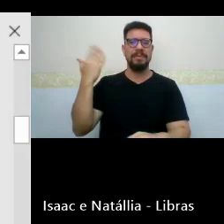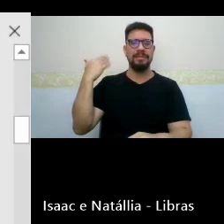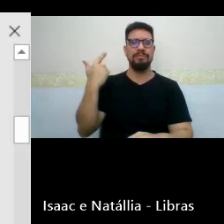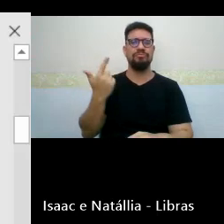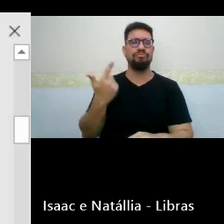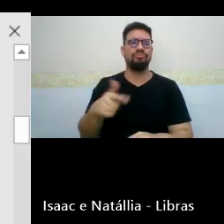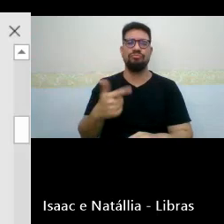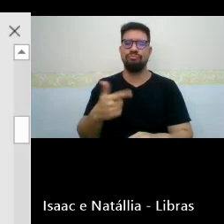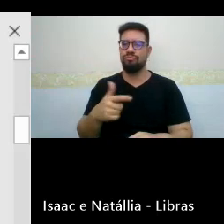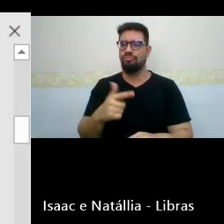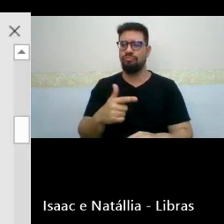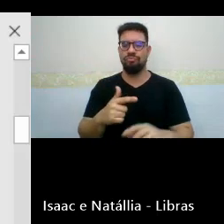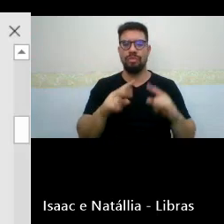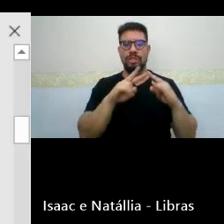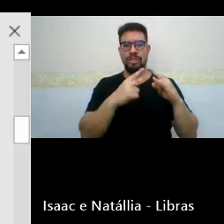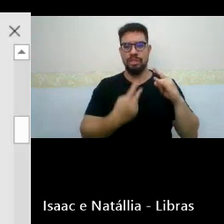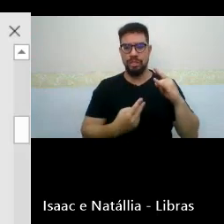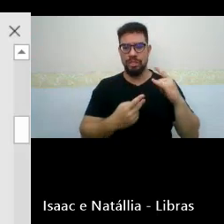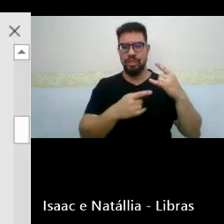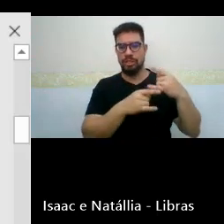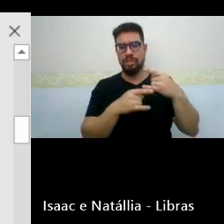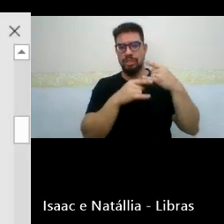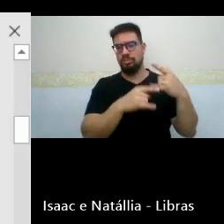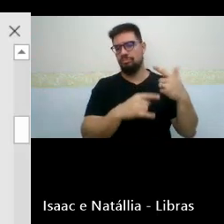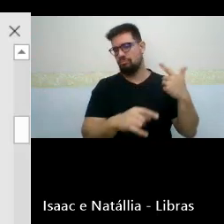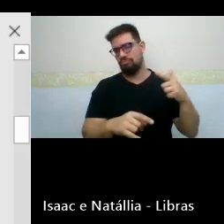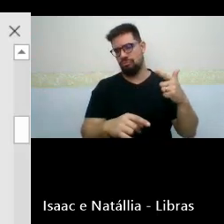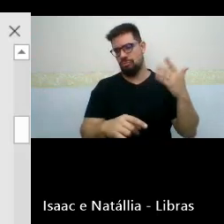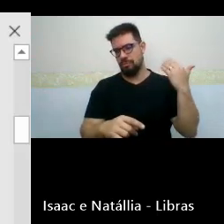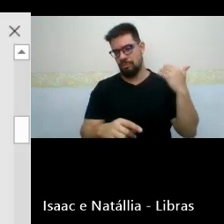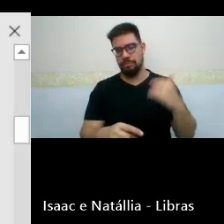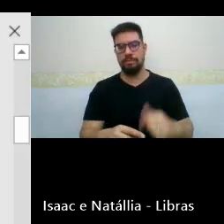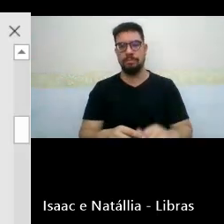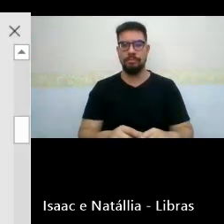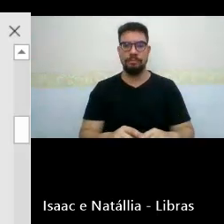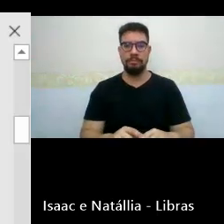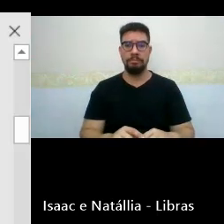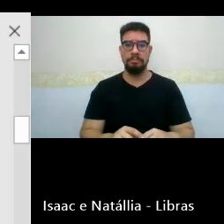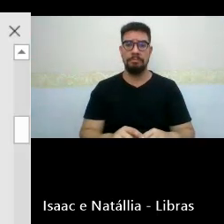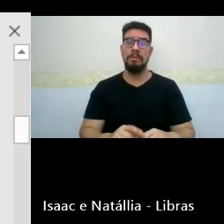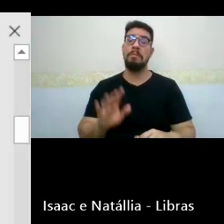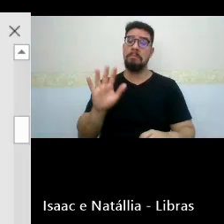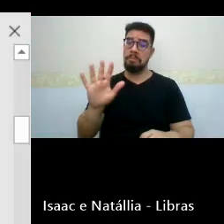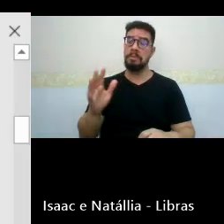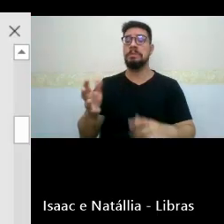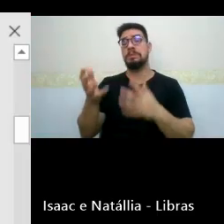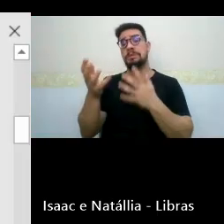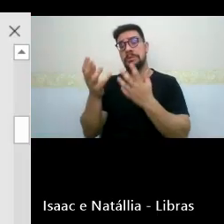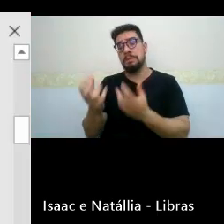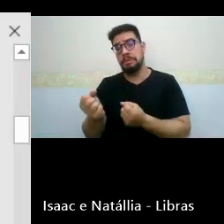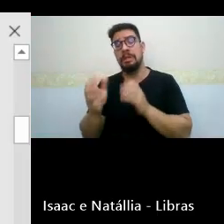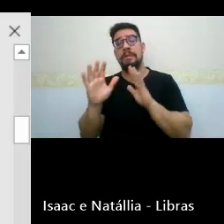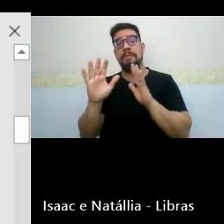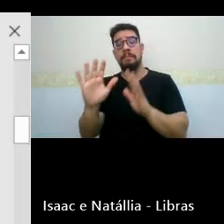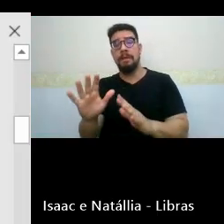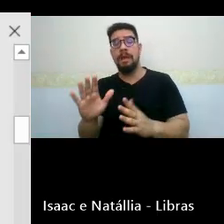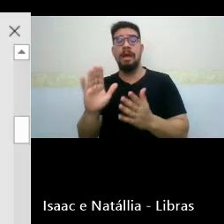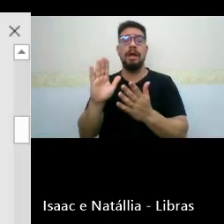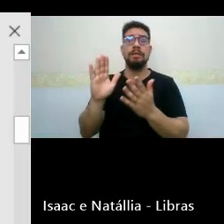mais precária do que temos hoje. Aceitava-se com algumas restrições, dependendo